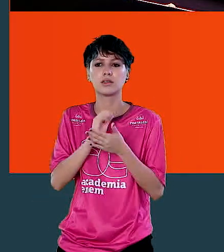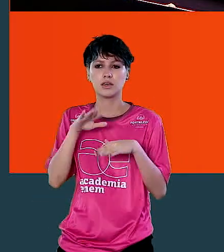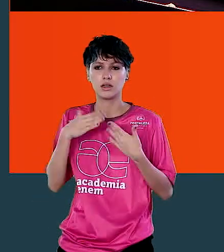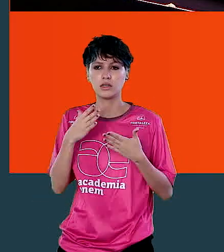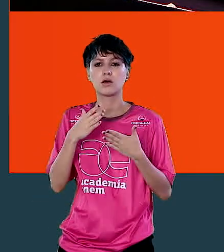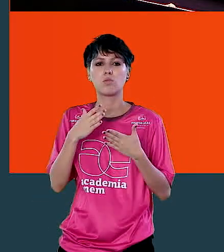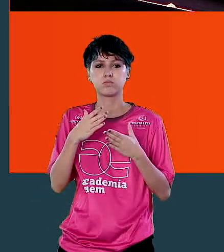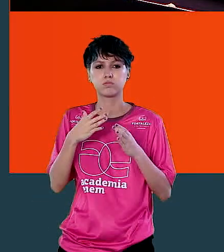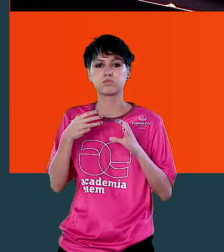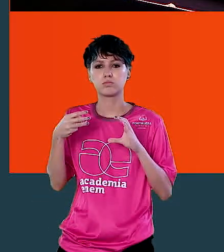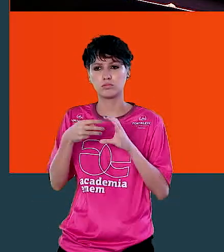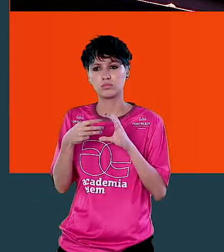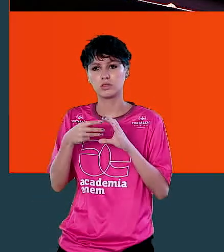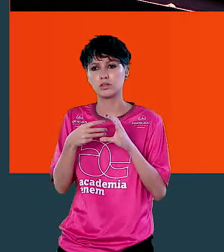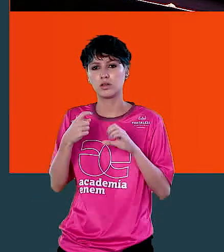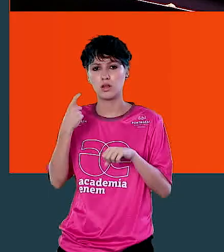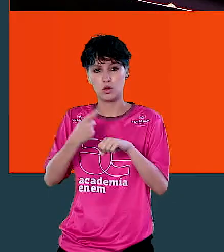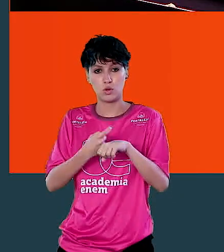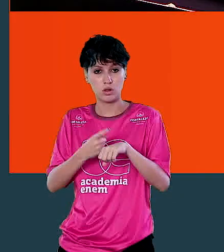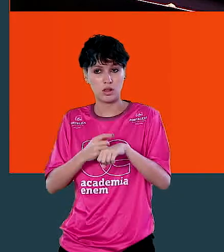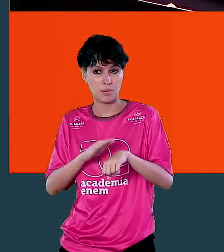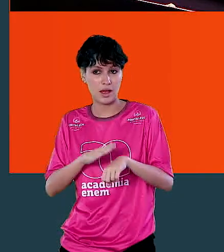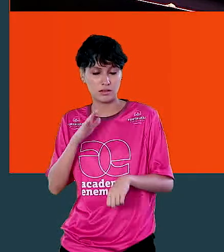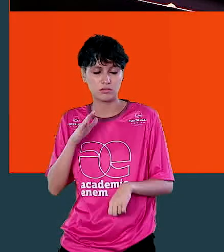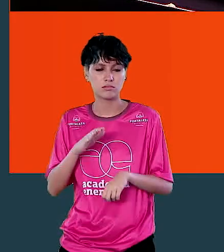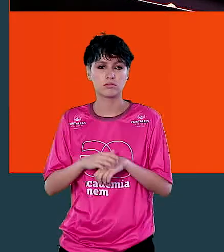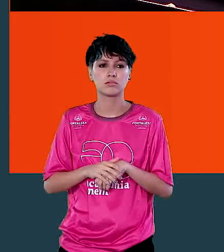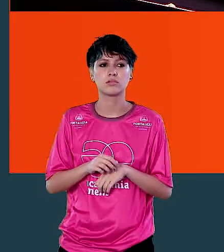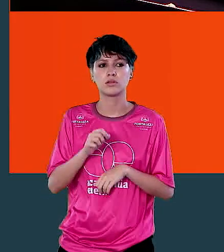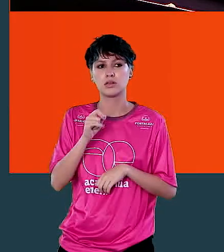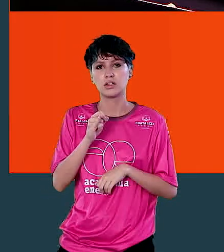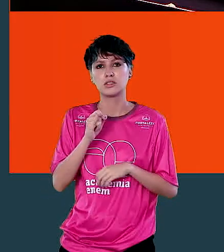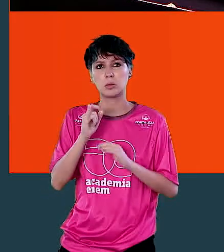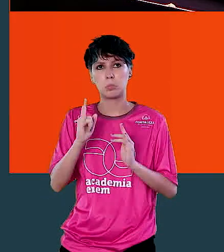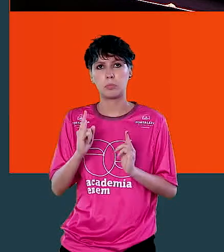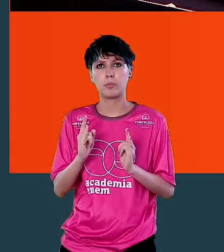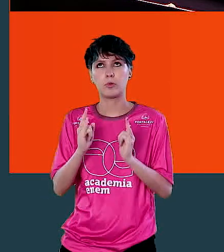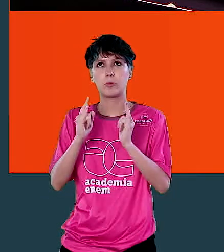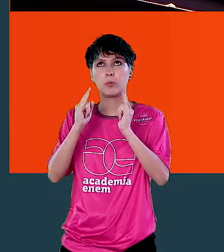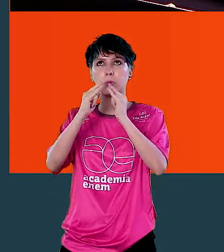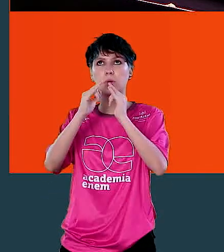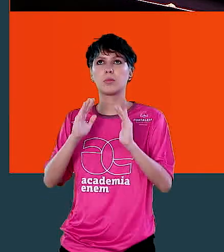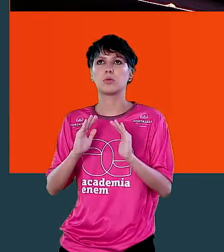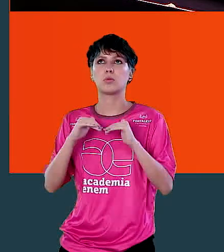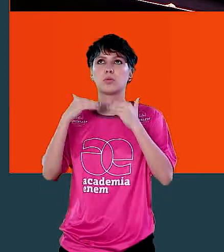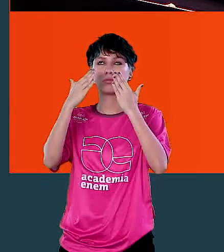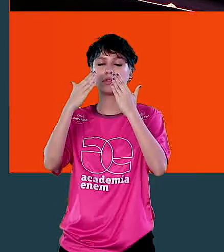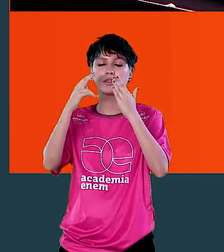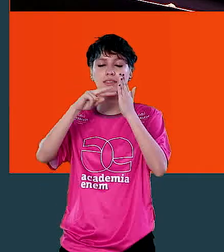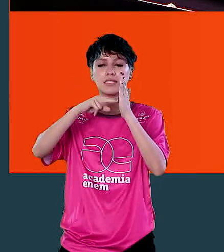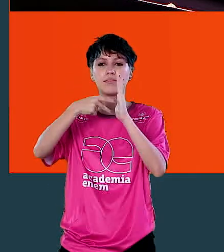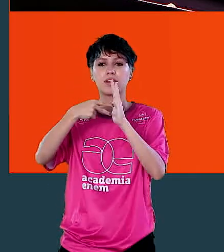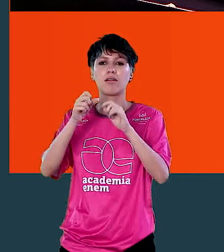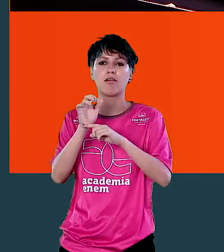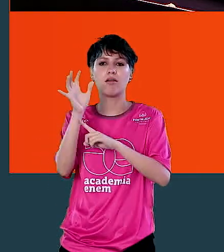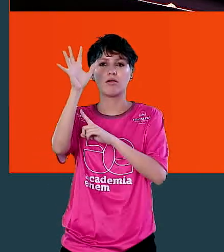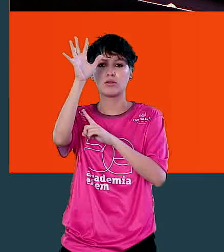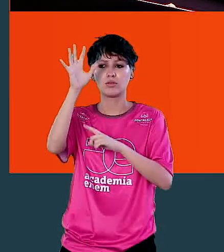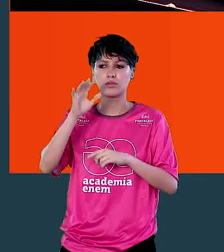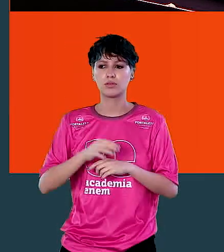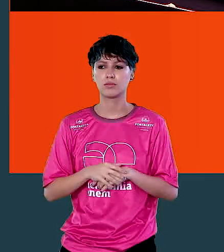sólidos. Quanto mais no topo você está da destilação, mais os compostos são gasosos. É tipo